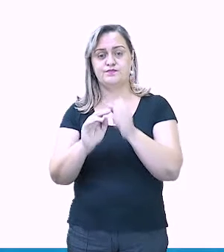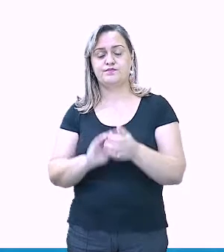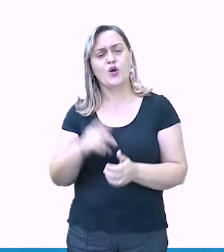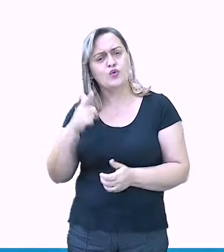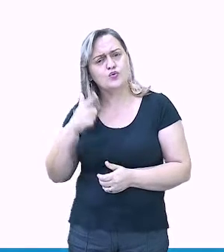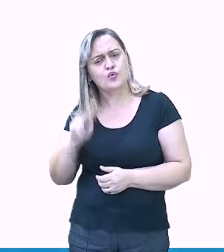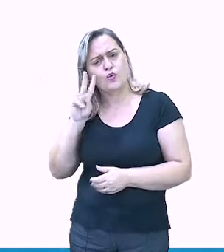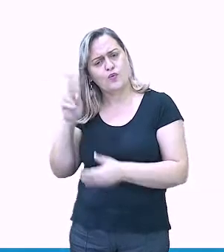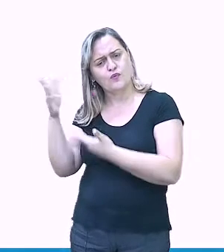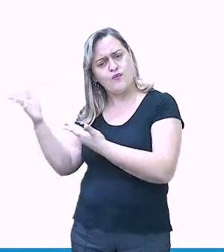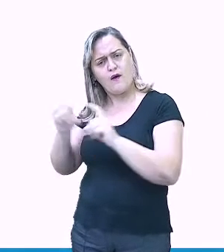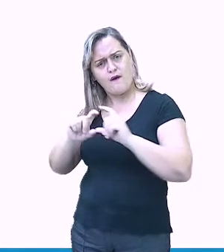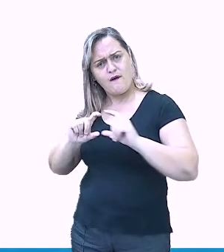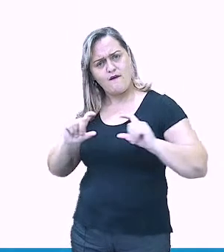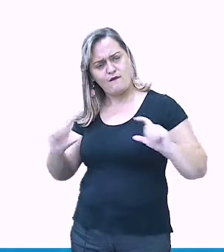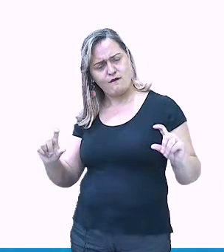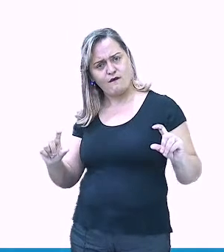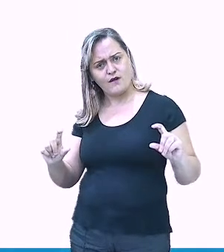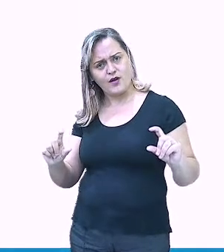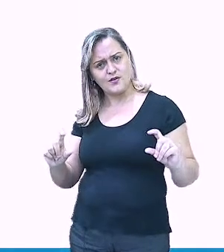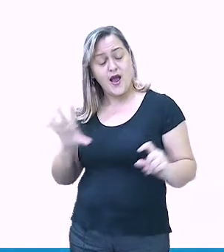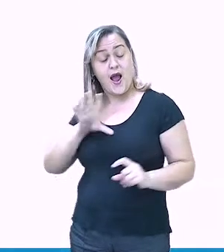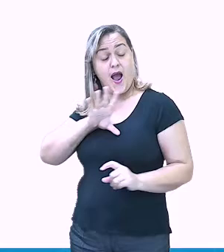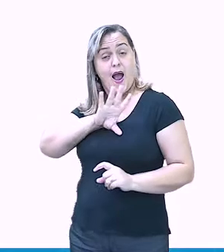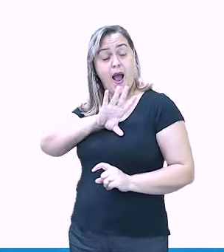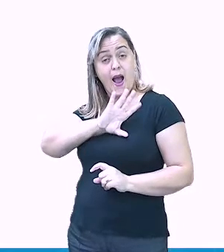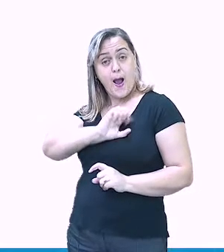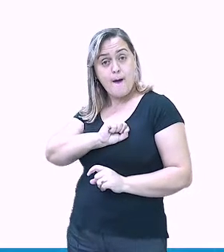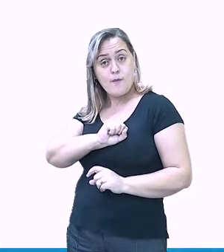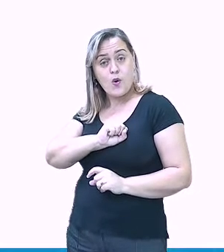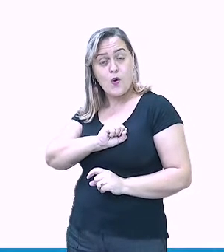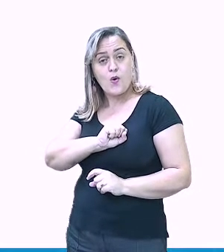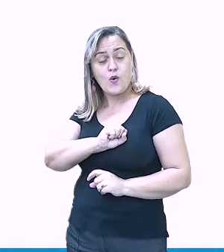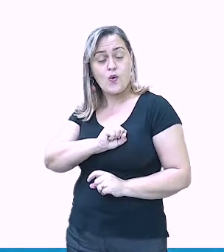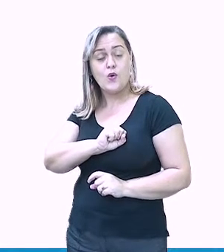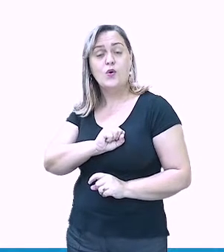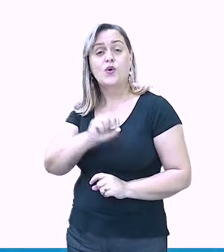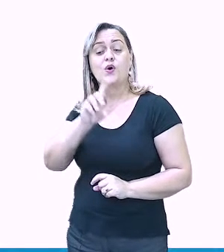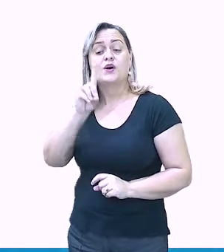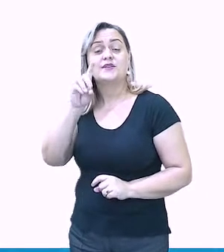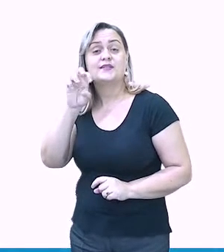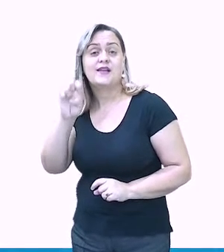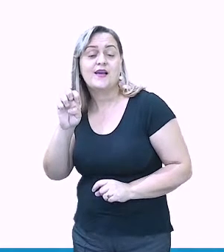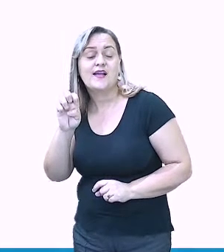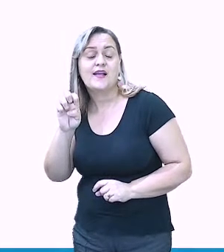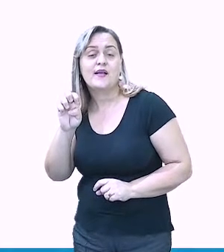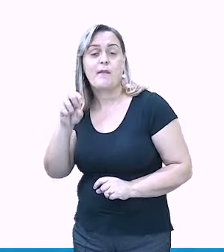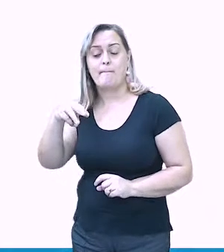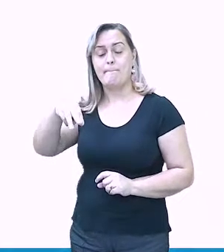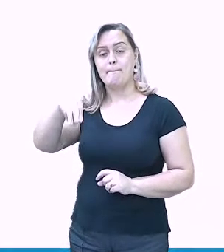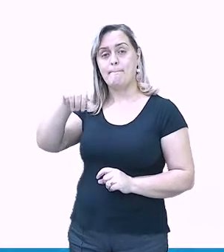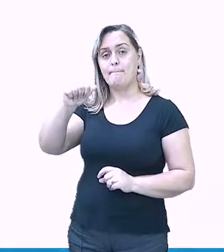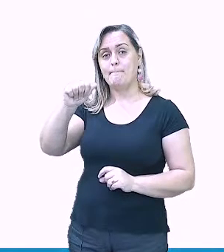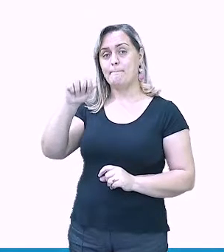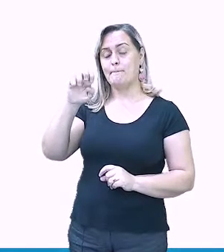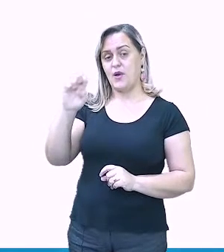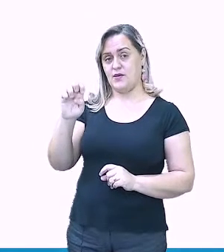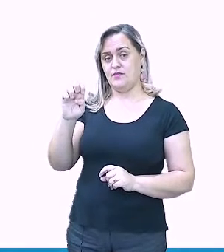exemplo. Amor de mãe. O de é a preposição e mãe é